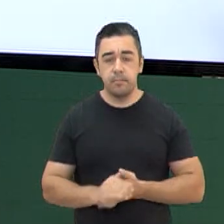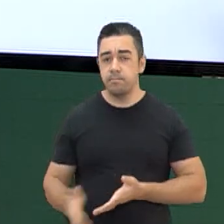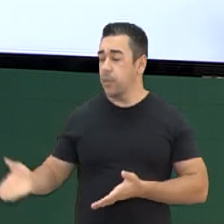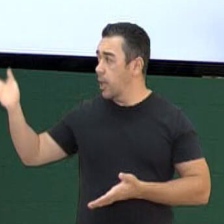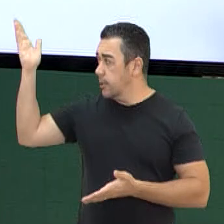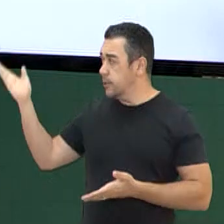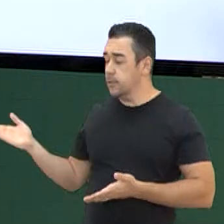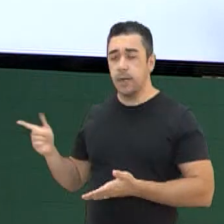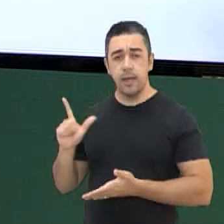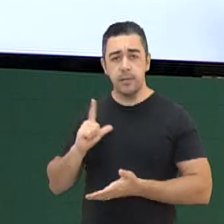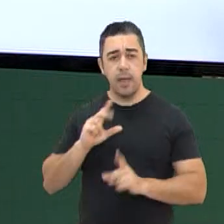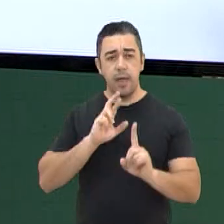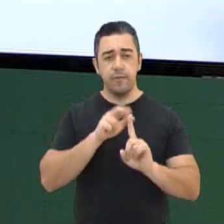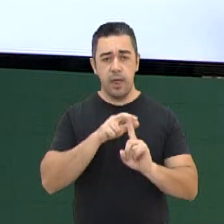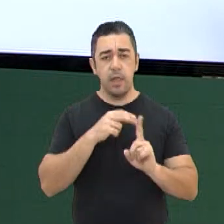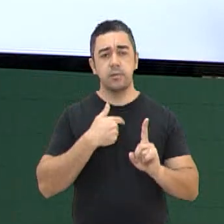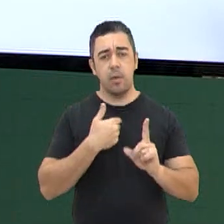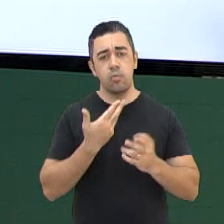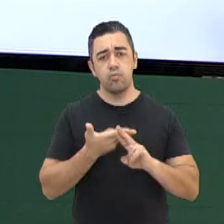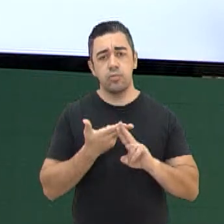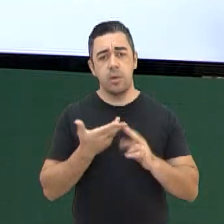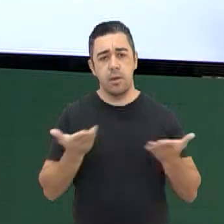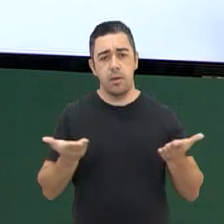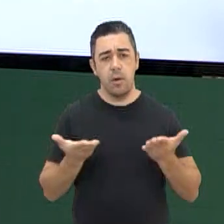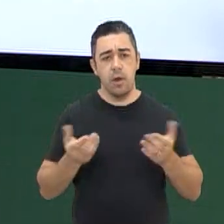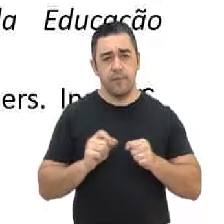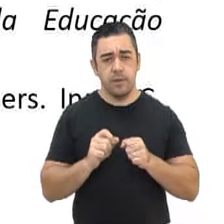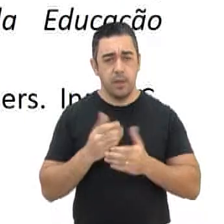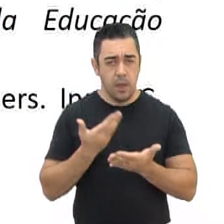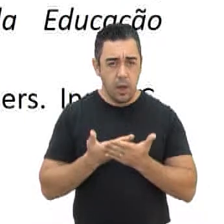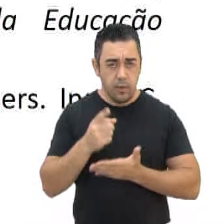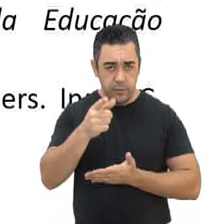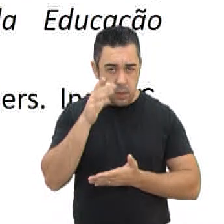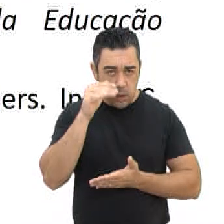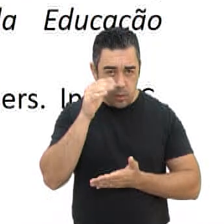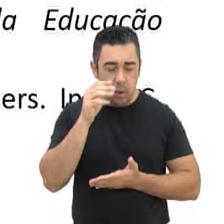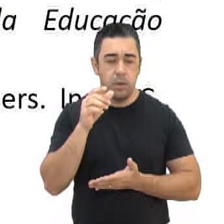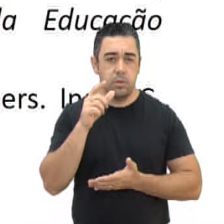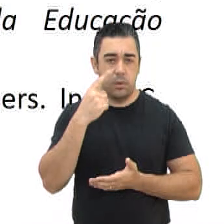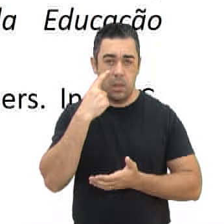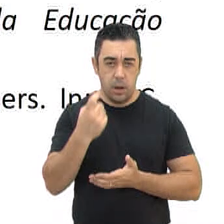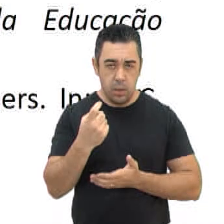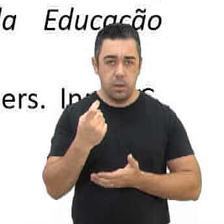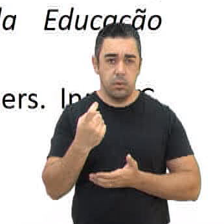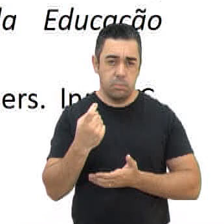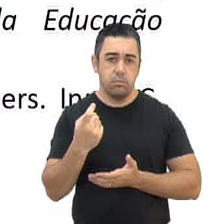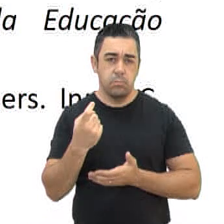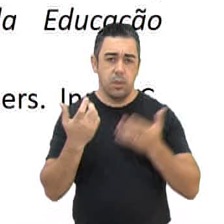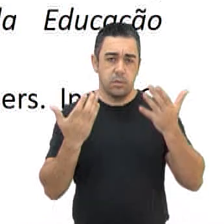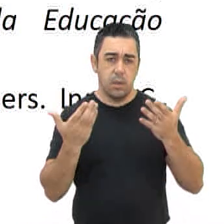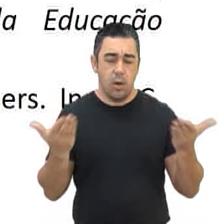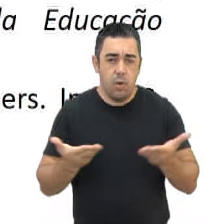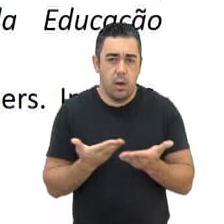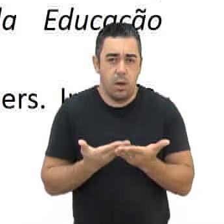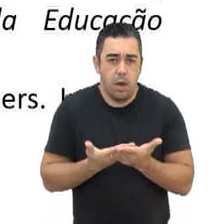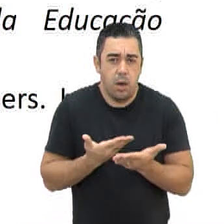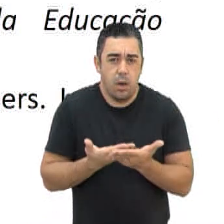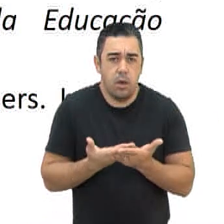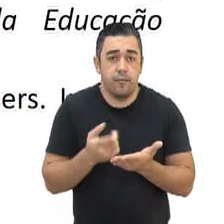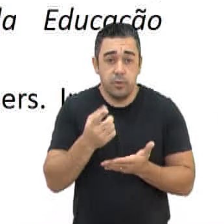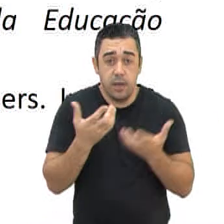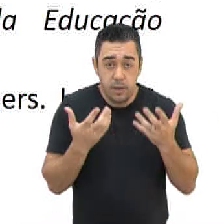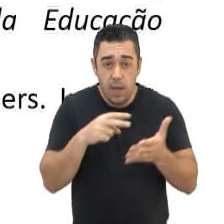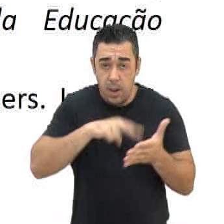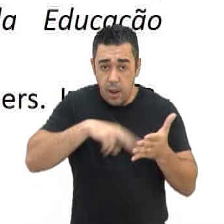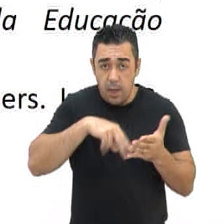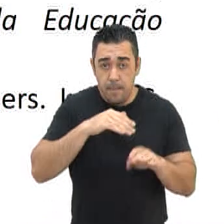Aqui nós temos as referências utilizadas na aula. Quem tiver interesse e gostar, a partir dessa aula, gostaria de